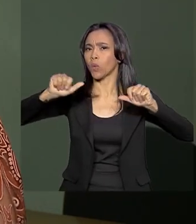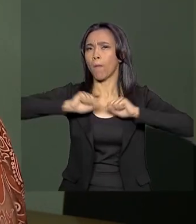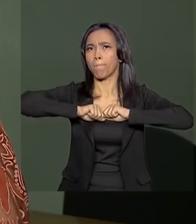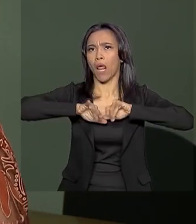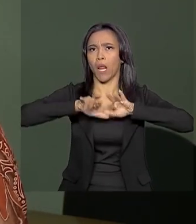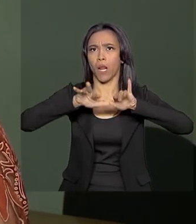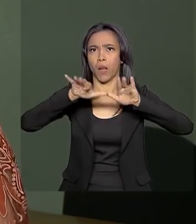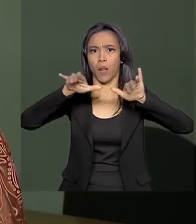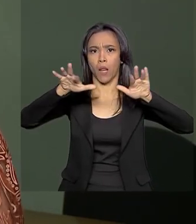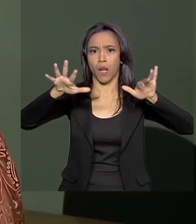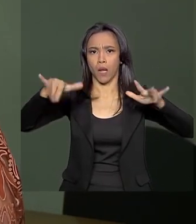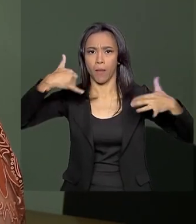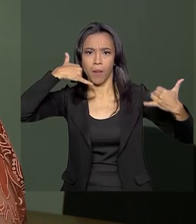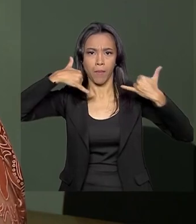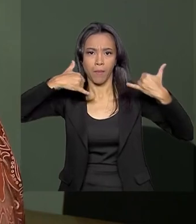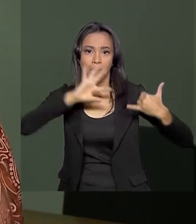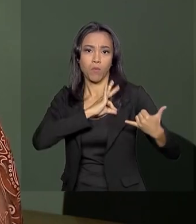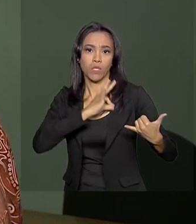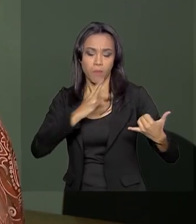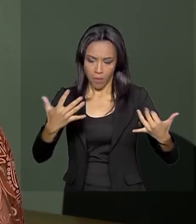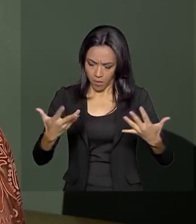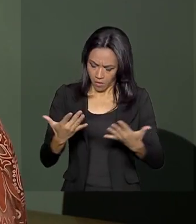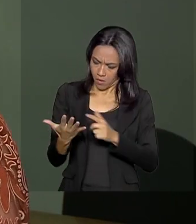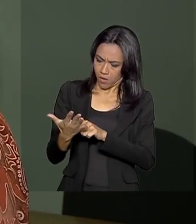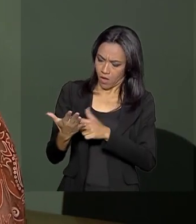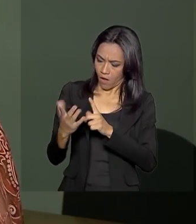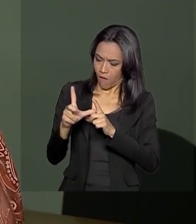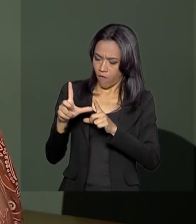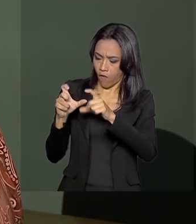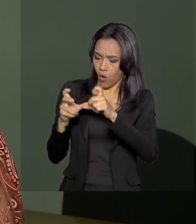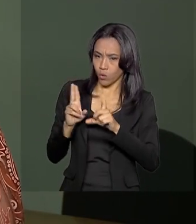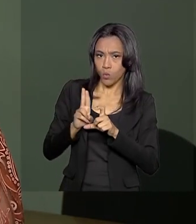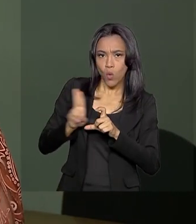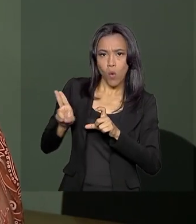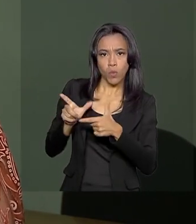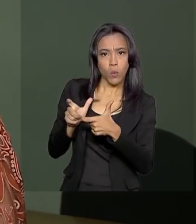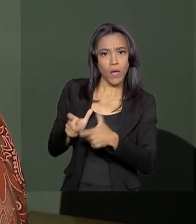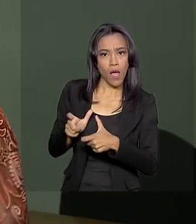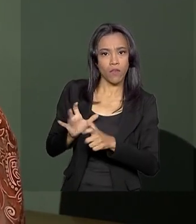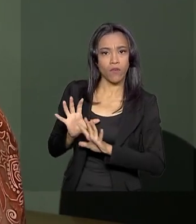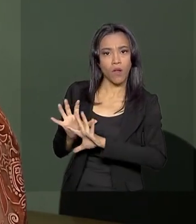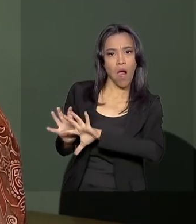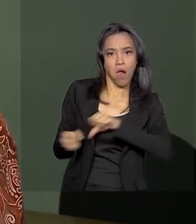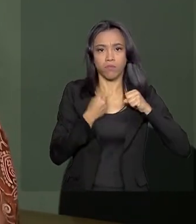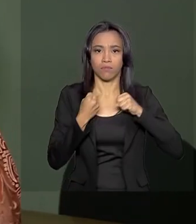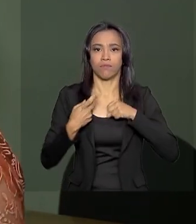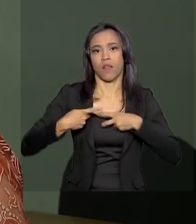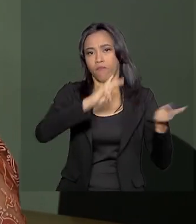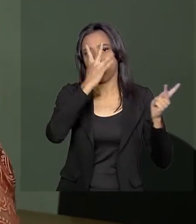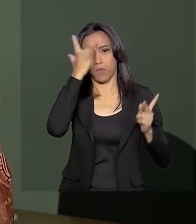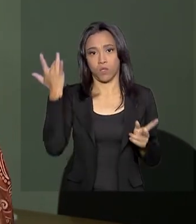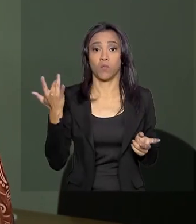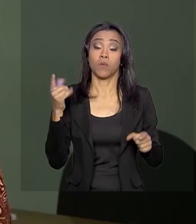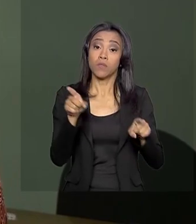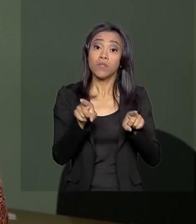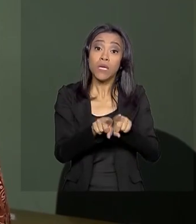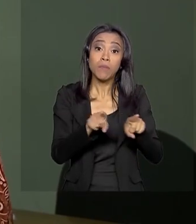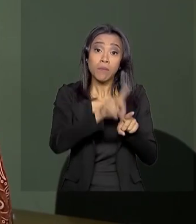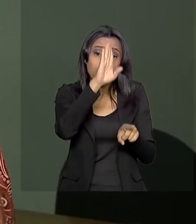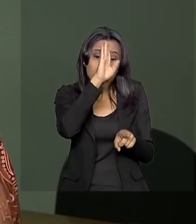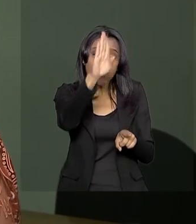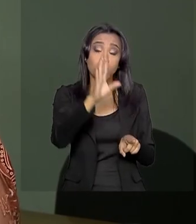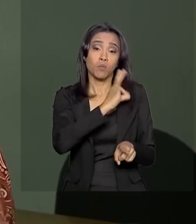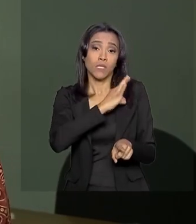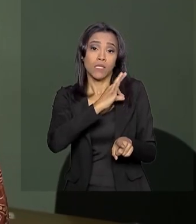receberão o nome da pessoa desaparecida, a foto, o lugar onde desapareceu. Especialmente os policiais que estão em área de fronteira.